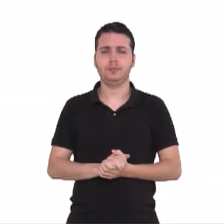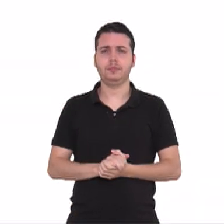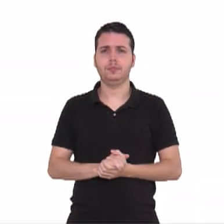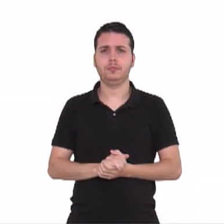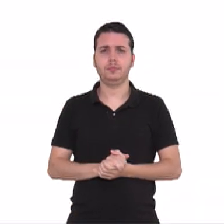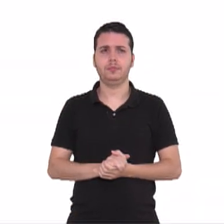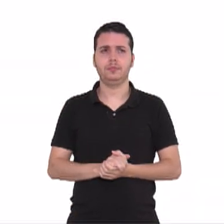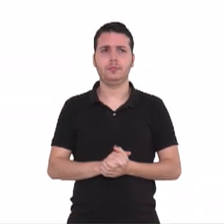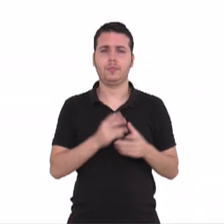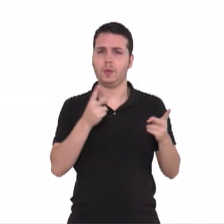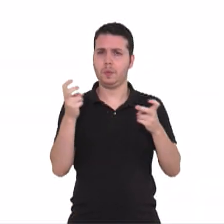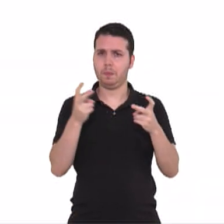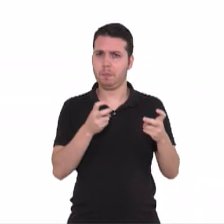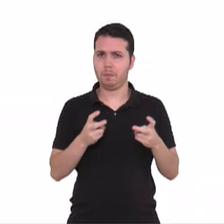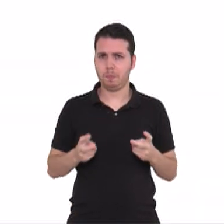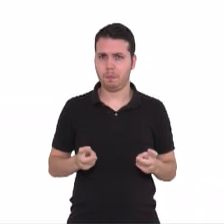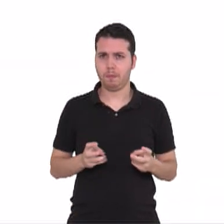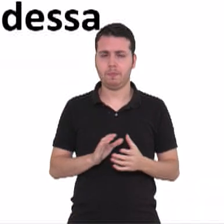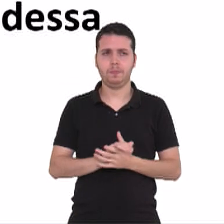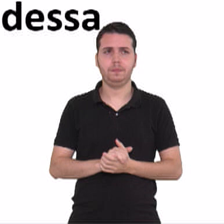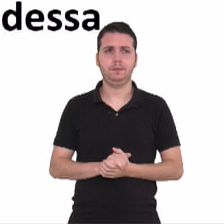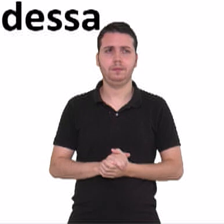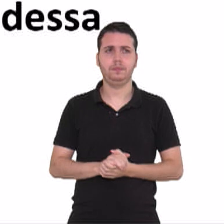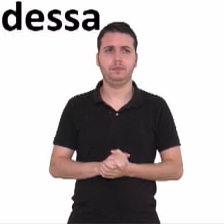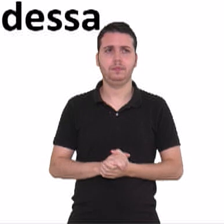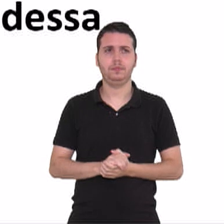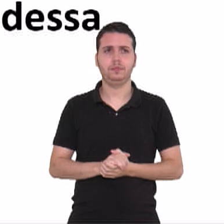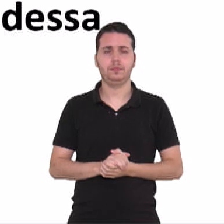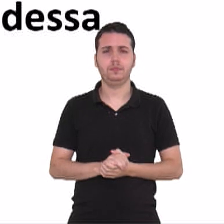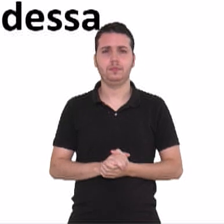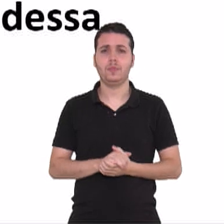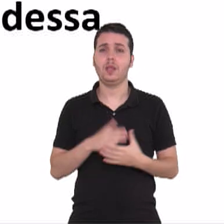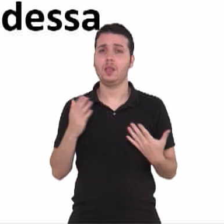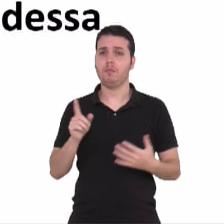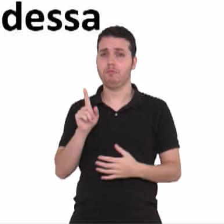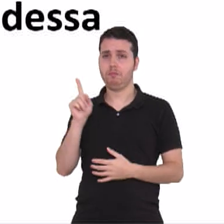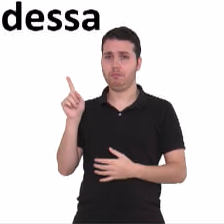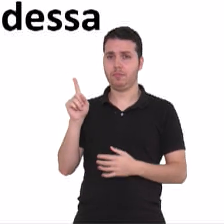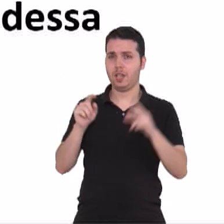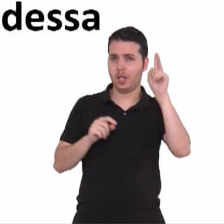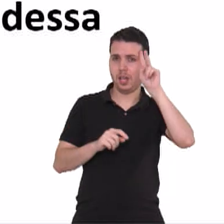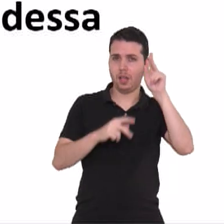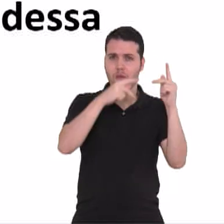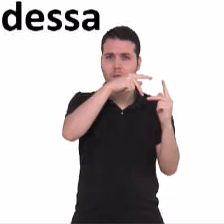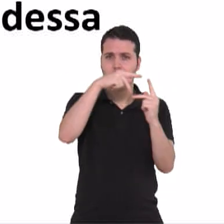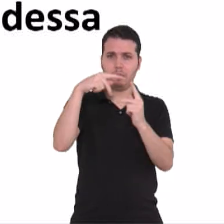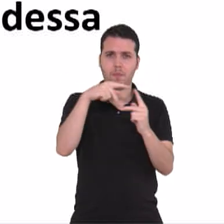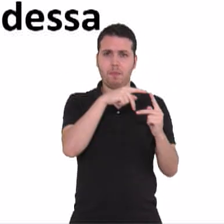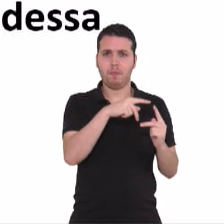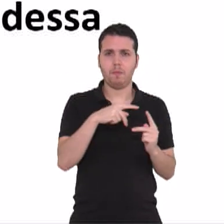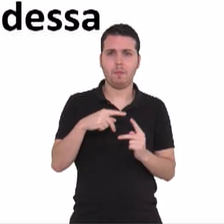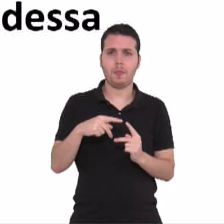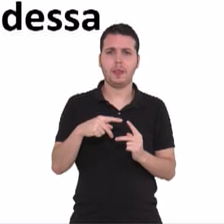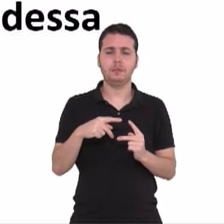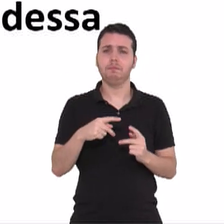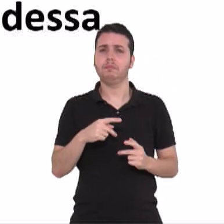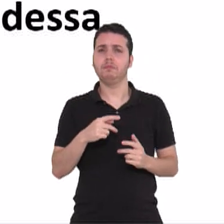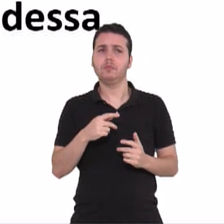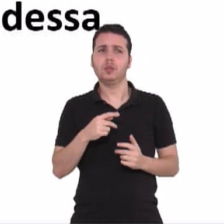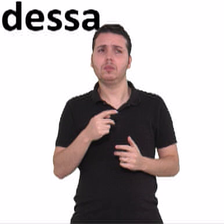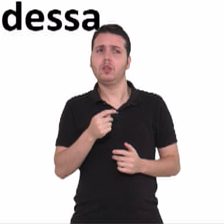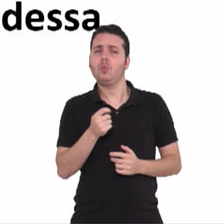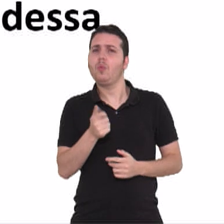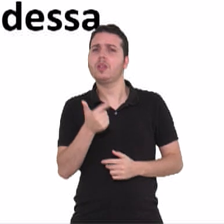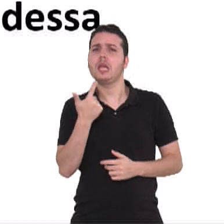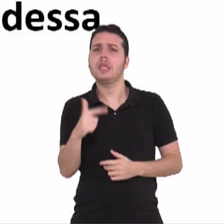onomatopeias. Observem bem isso, essa... Então, essa história em quadrinho praticamente não emprega a linguagem